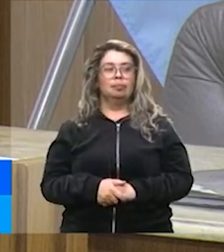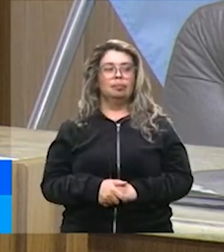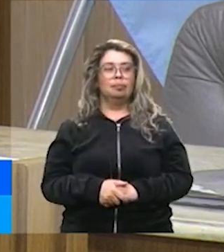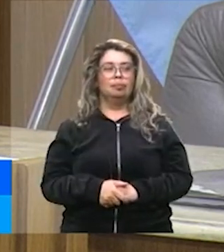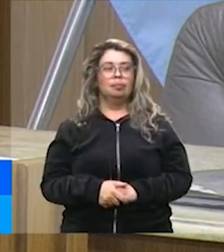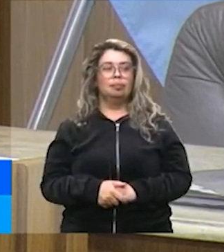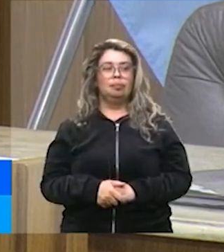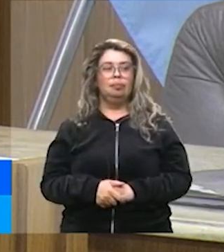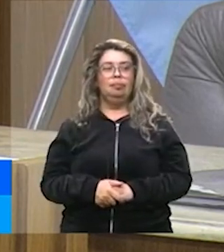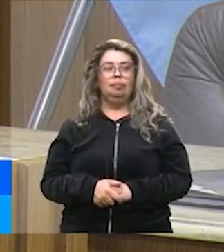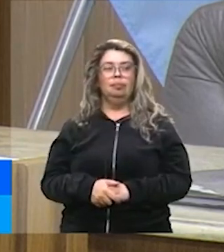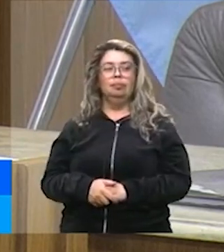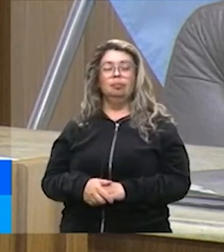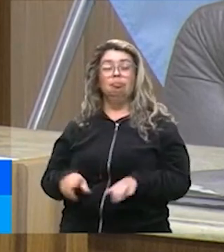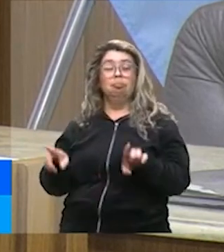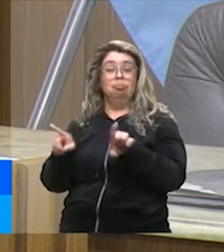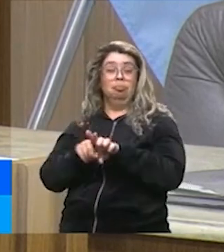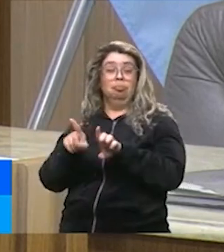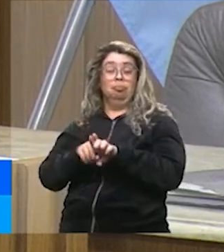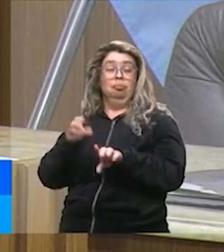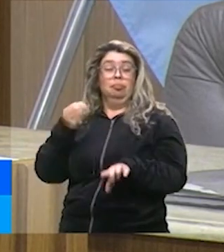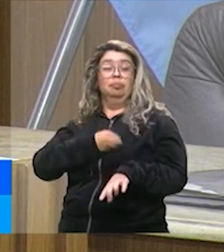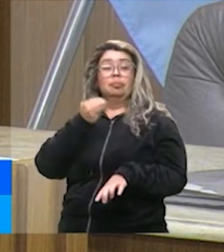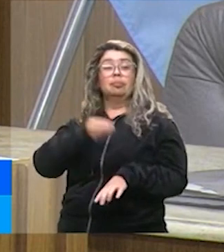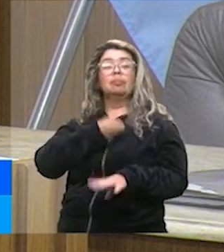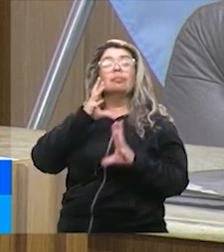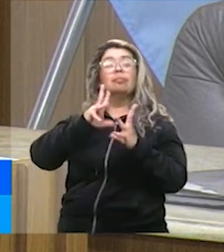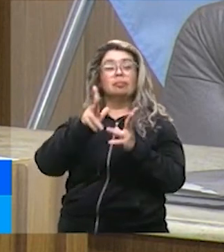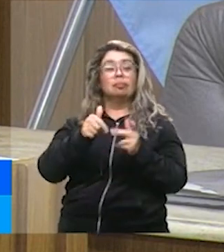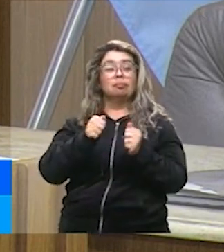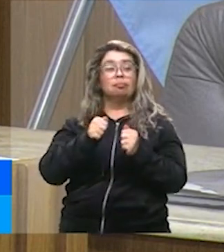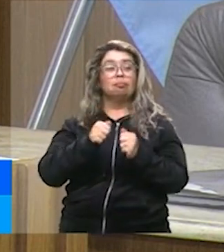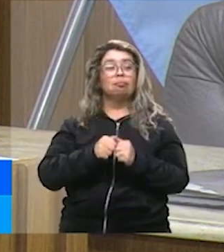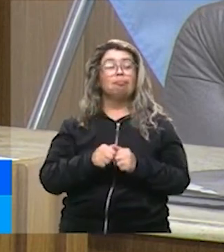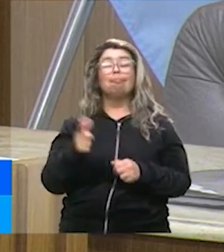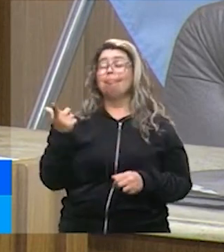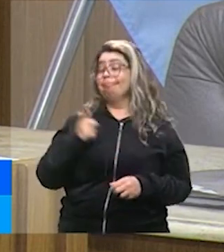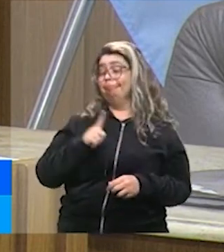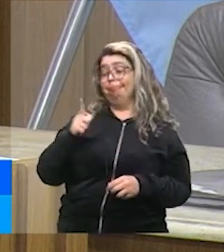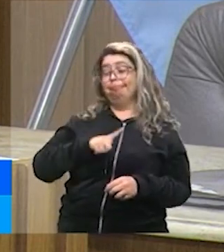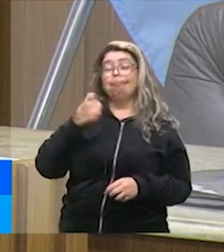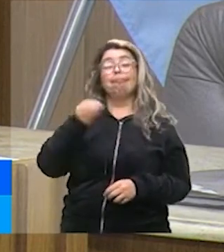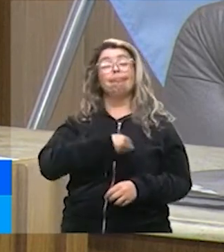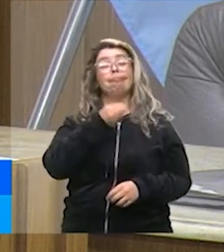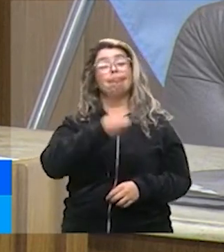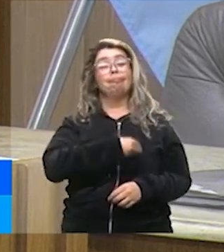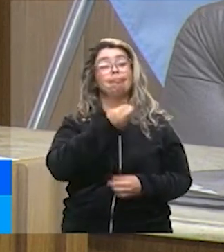é como se passasse nesse mundo e não ter vivido